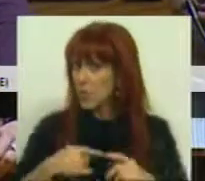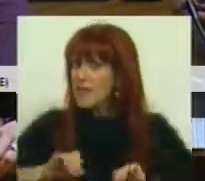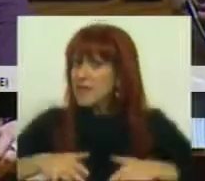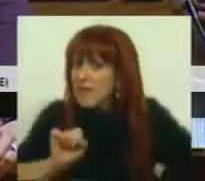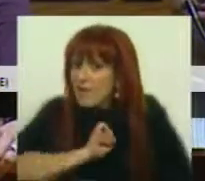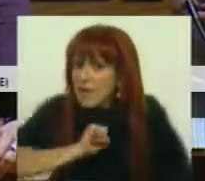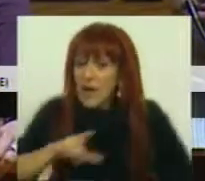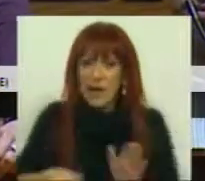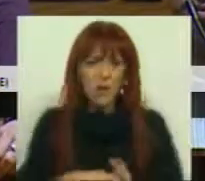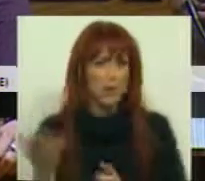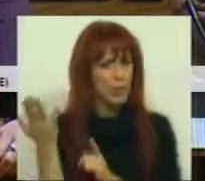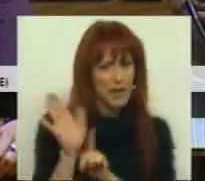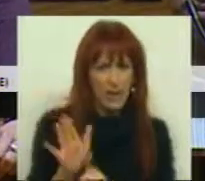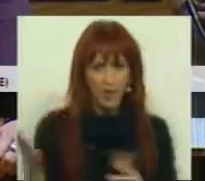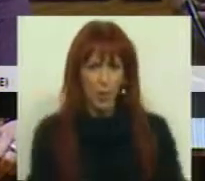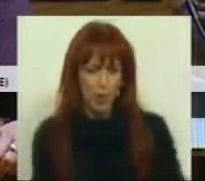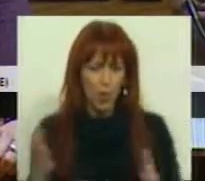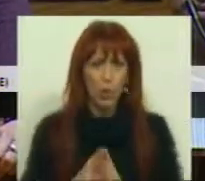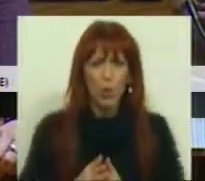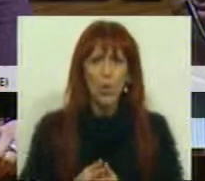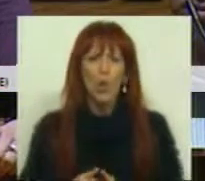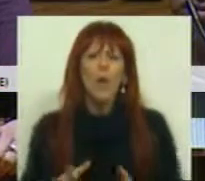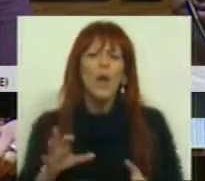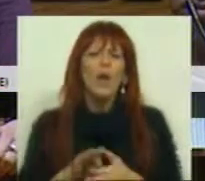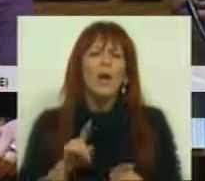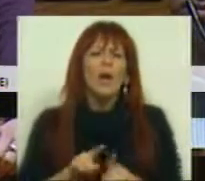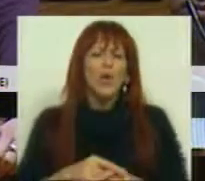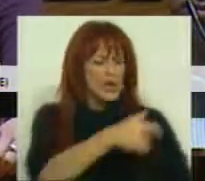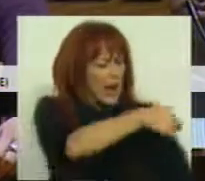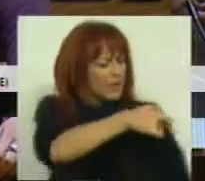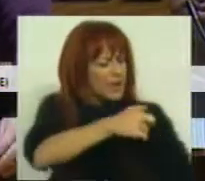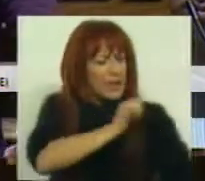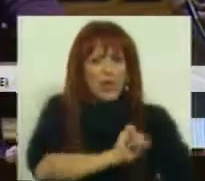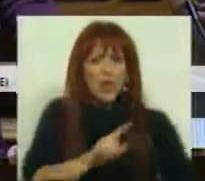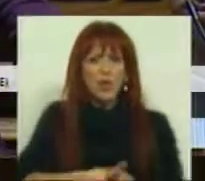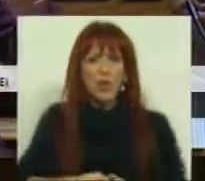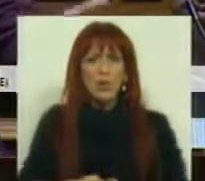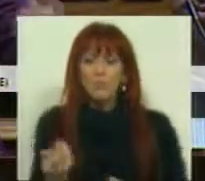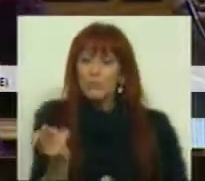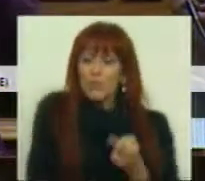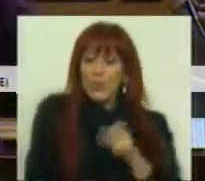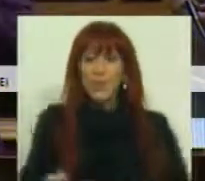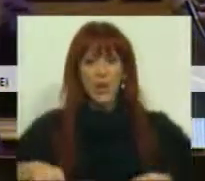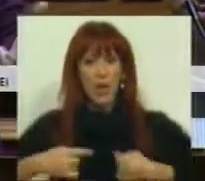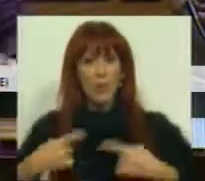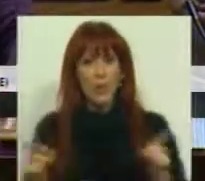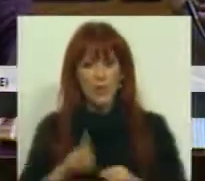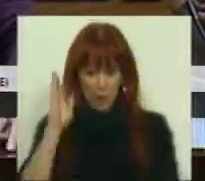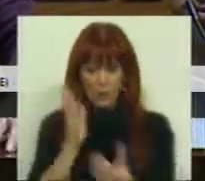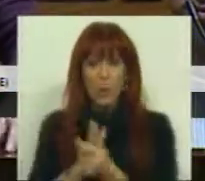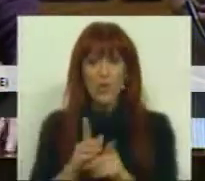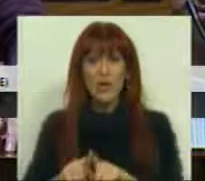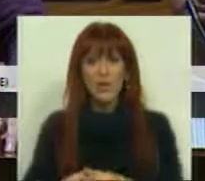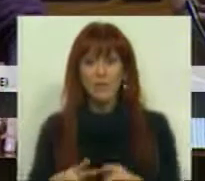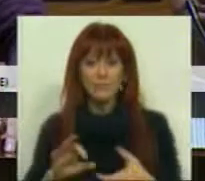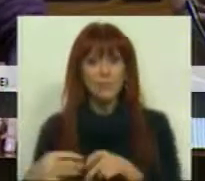iniciativa legislativa, nomeadamente as que se reportam à representação dos incidentes e ao próprio processo de